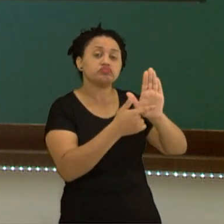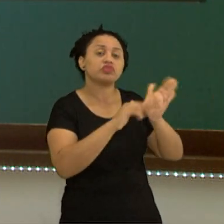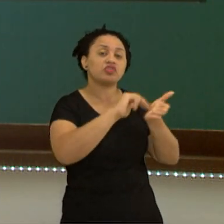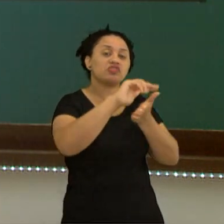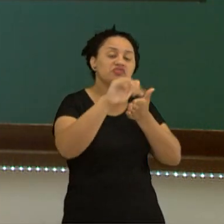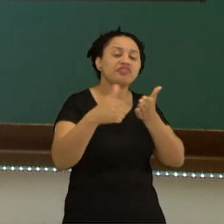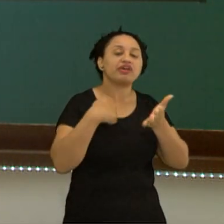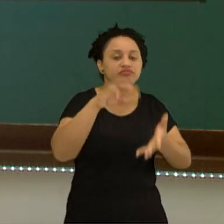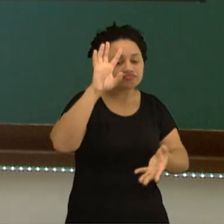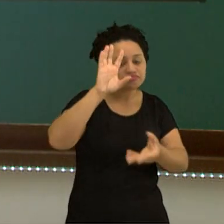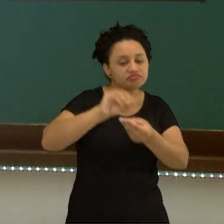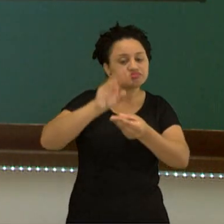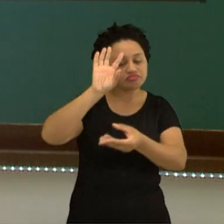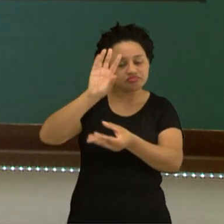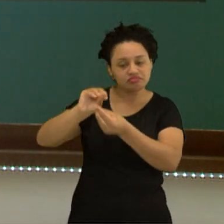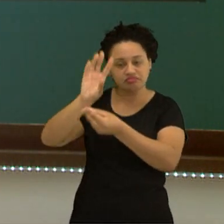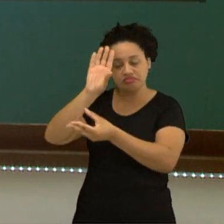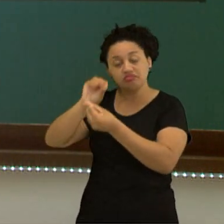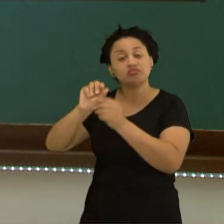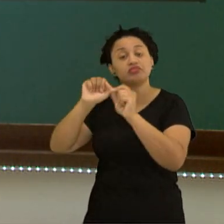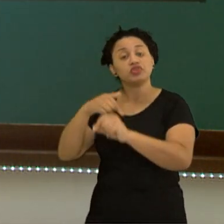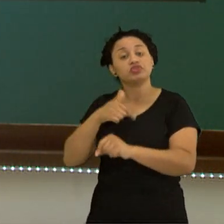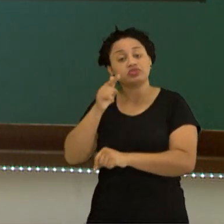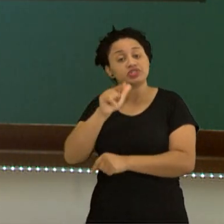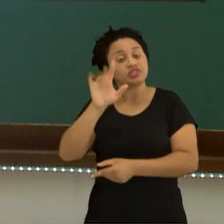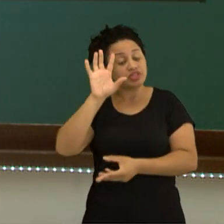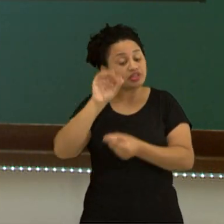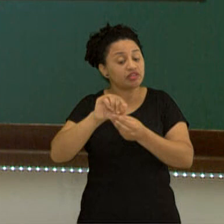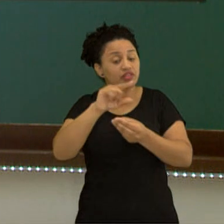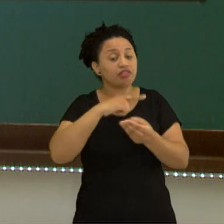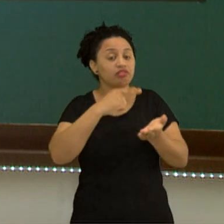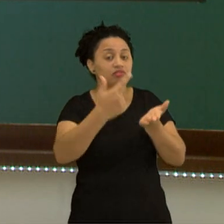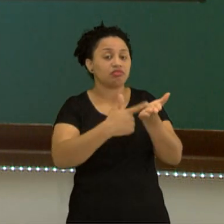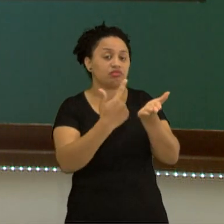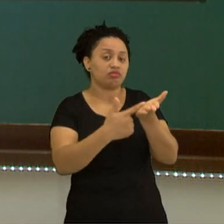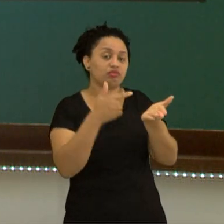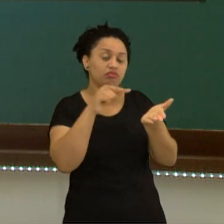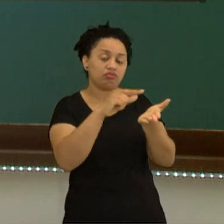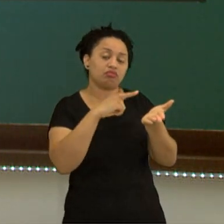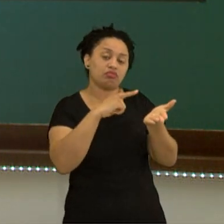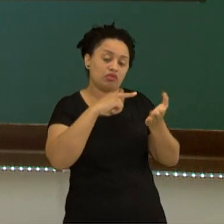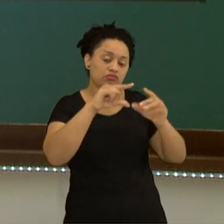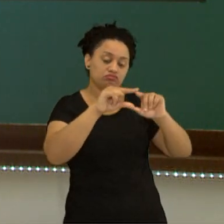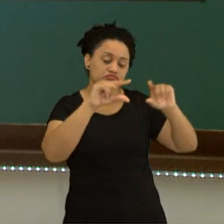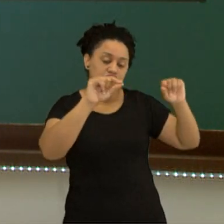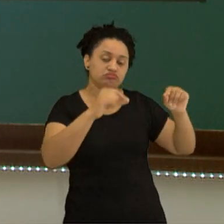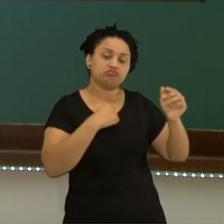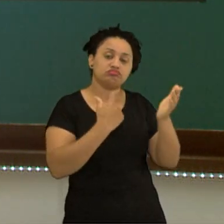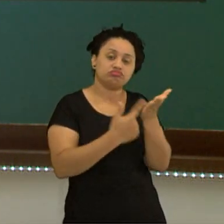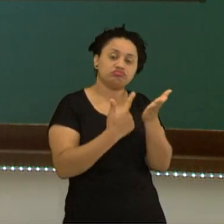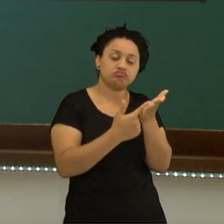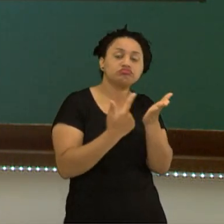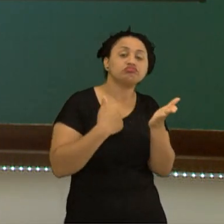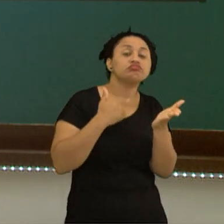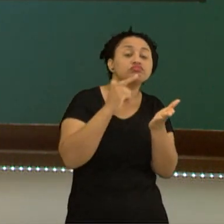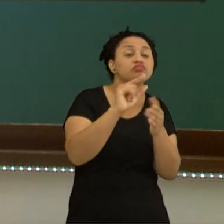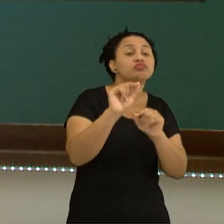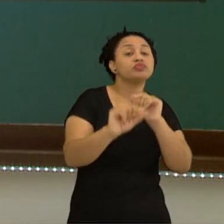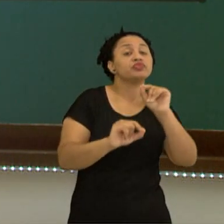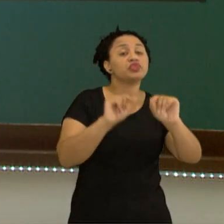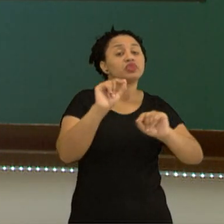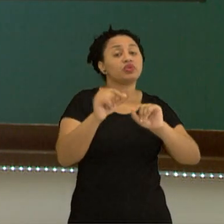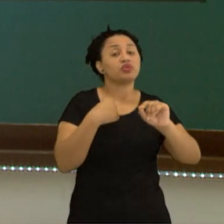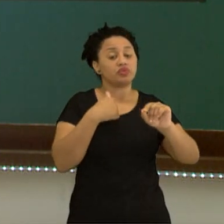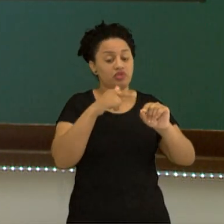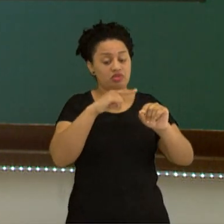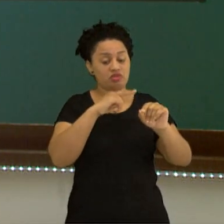várias interpretações que se pode encontrar aí nos estudos literários a respeito